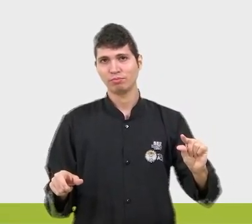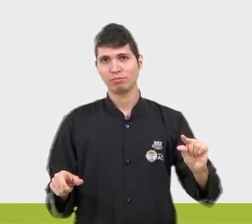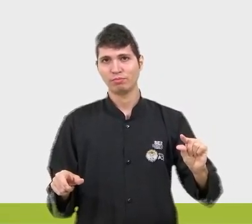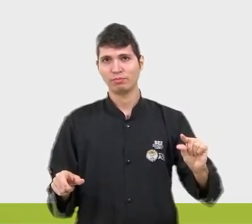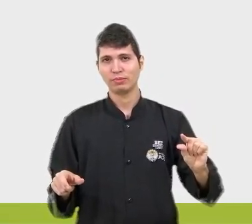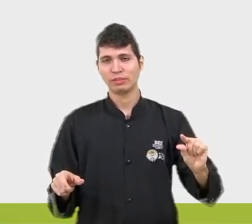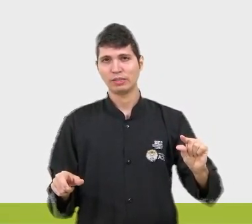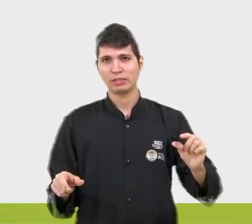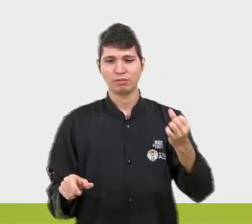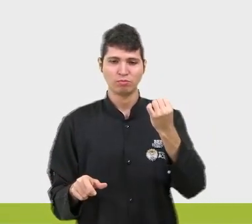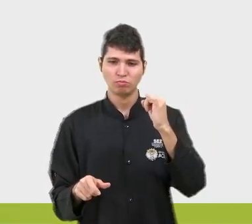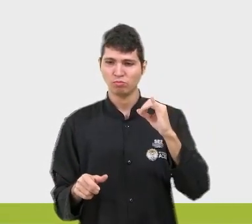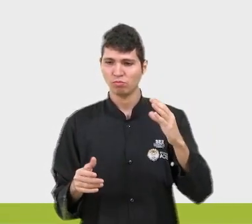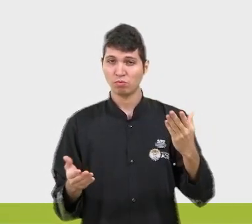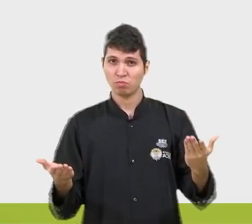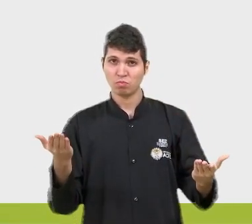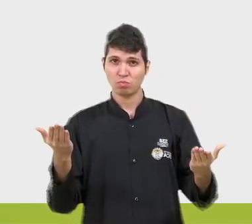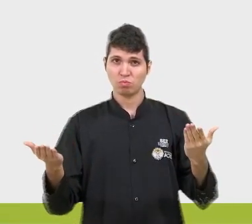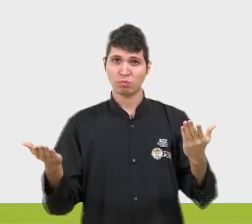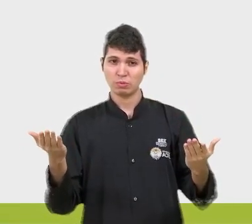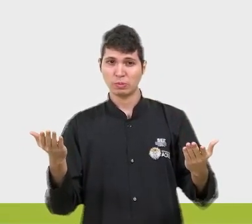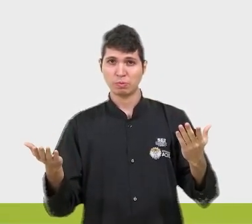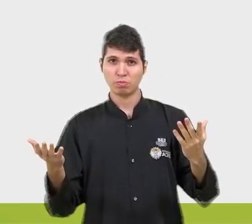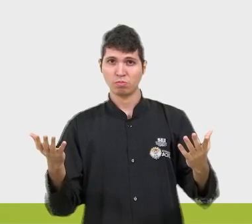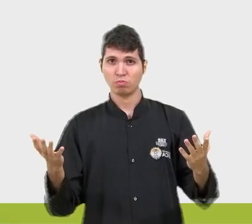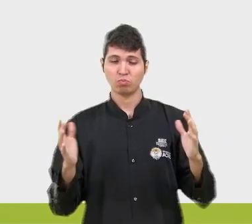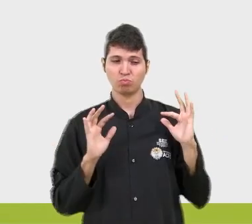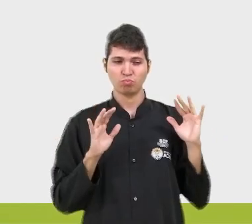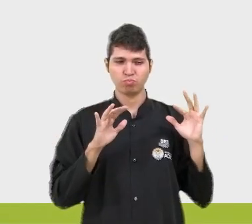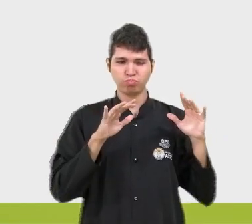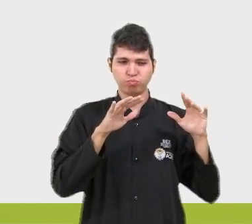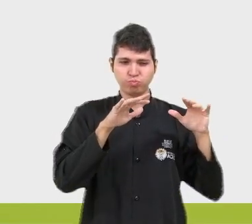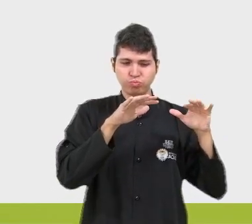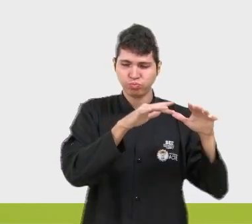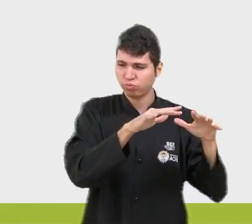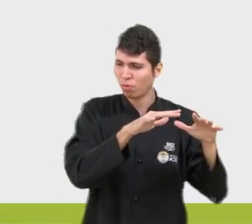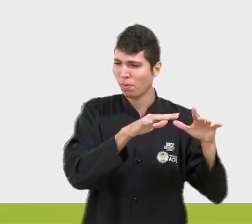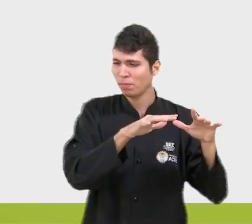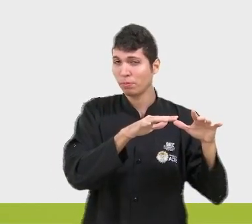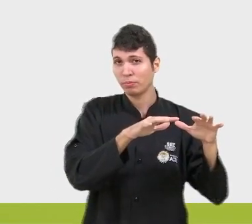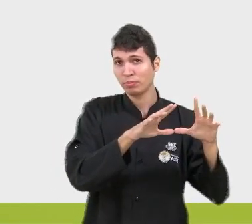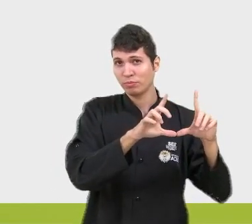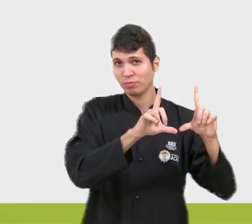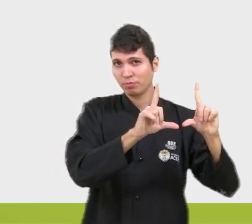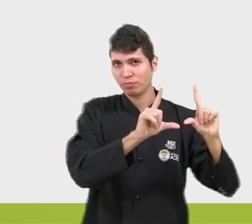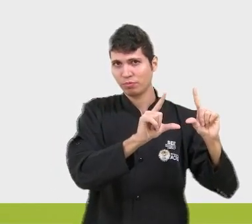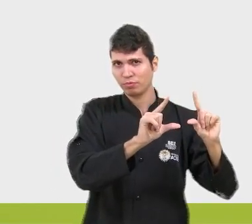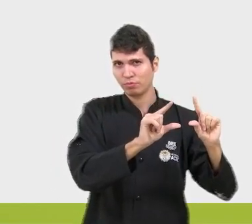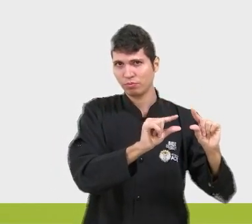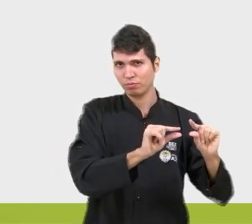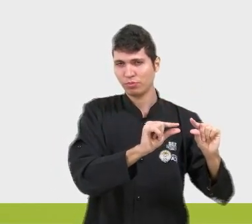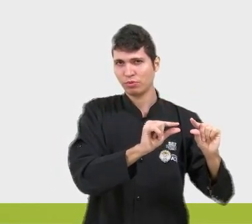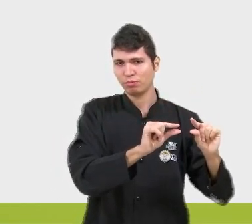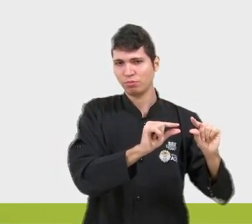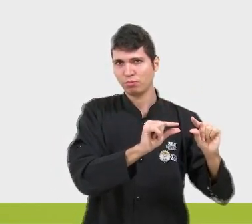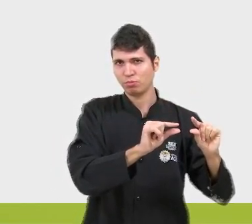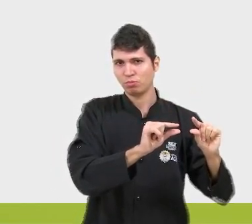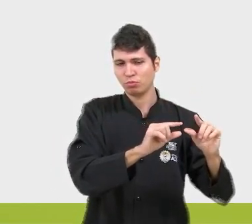regionalização Amazônia têm uma densidade demográfica baixa, ou seja, poucas pessoas para a quantidade de território que existe